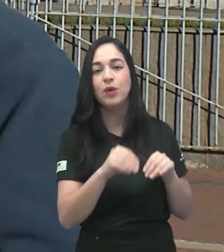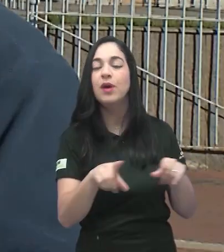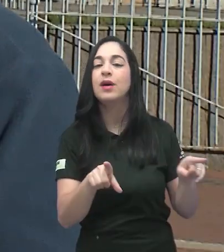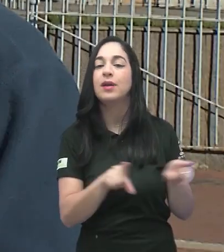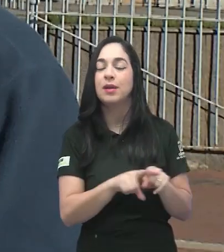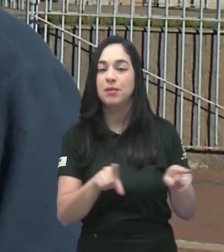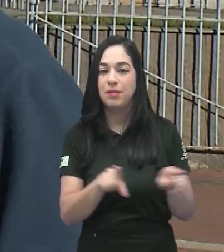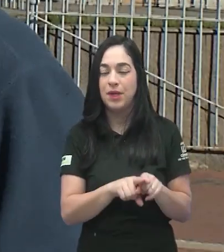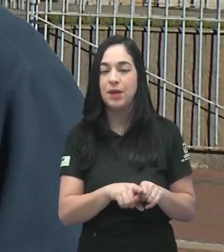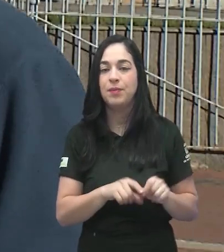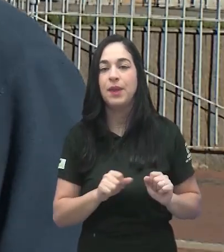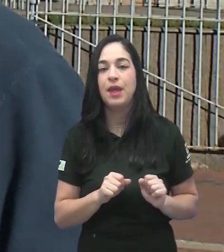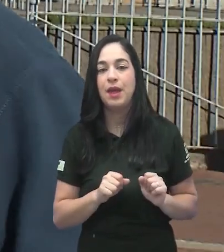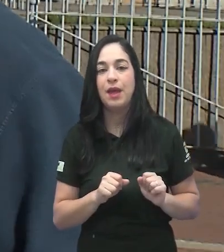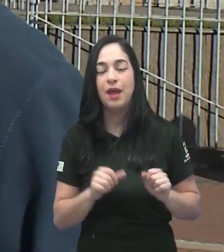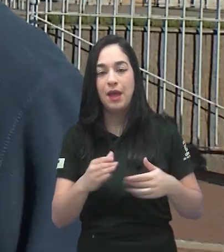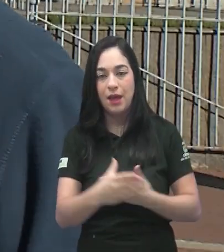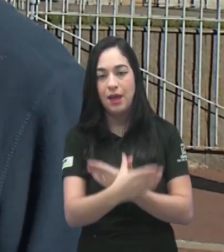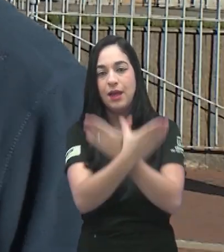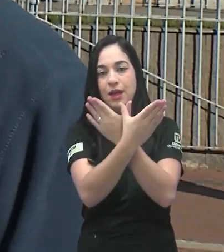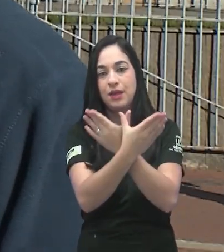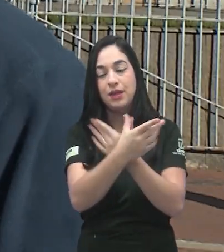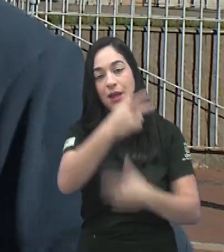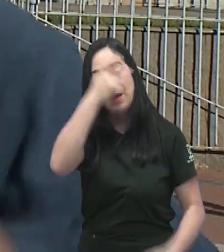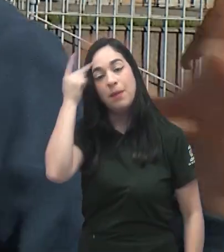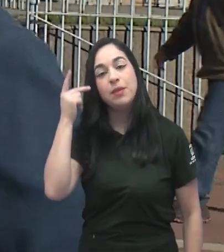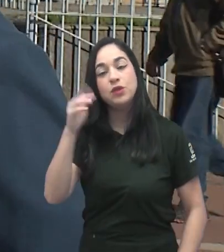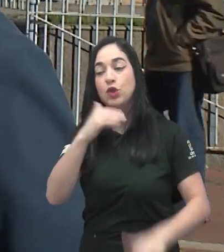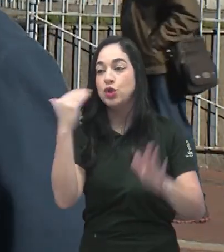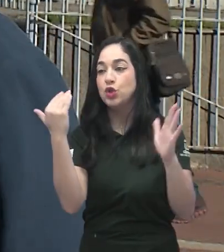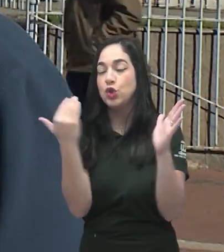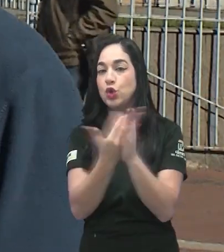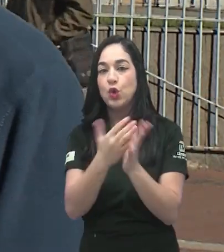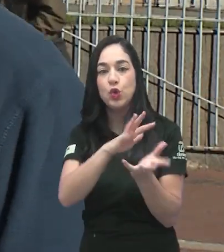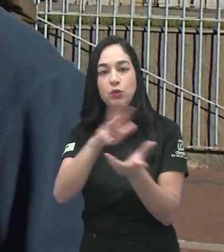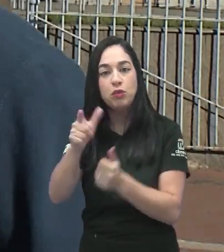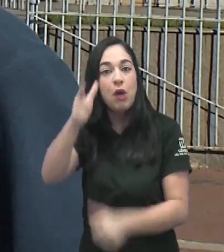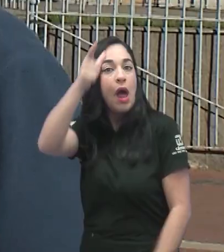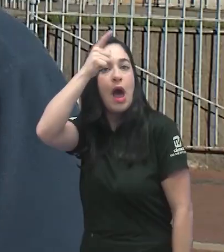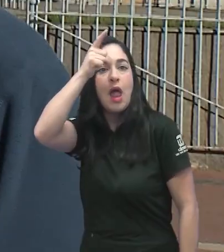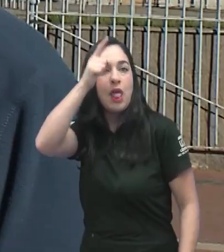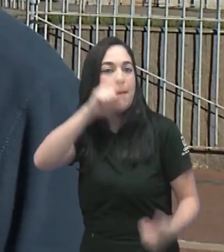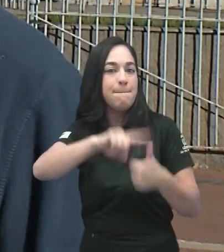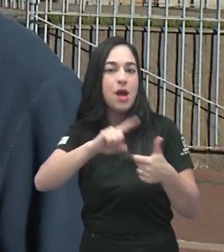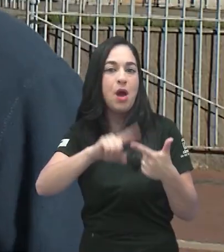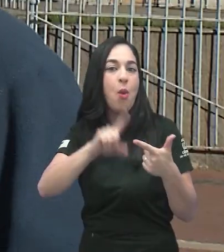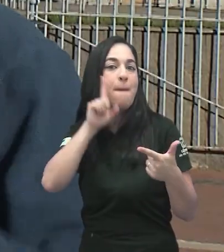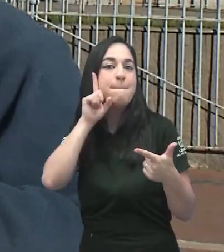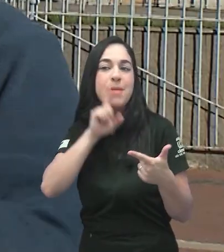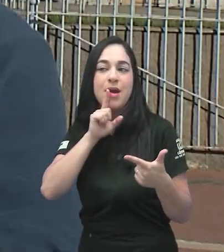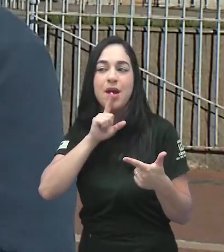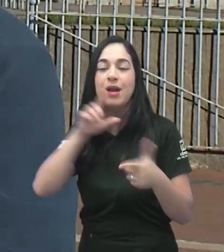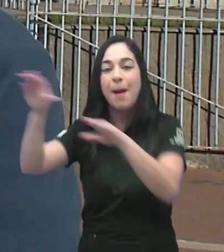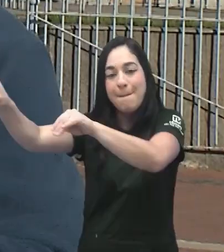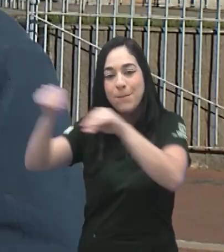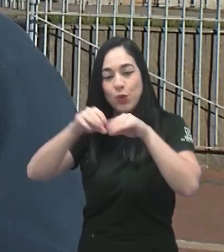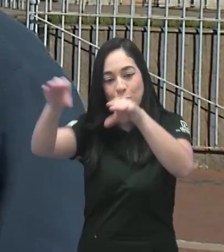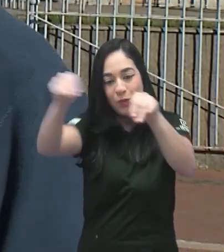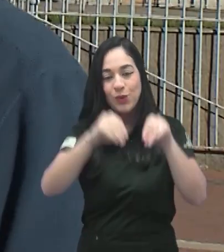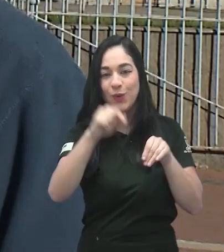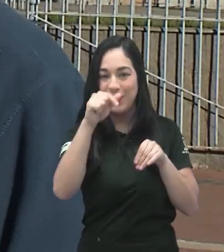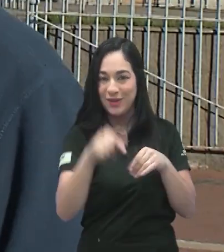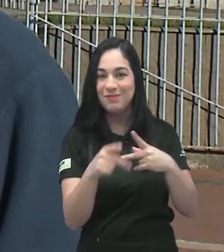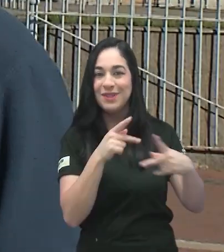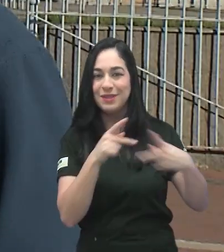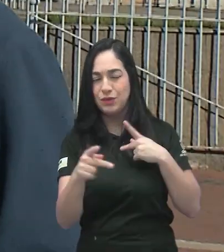logo na mesma época, veio gente trabalhar para dar aula do mundo todo. Vieram alemães pós-guerra, vieram norte-americanos. E se você for, isso